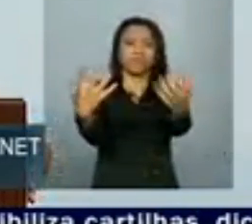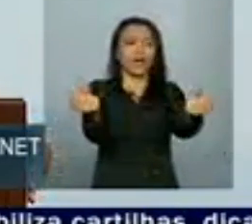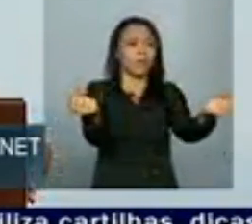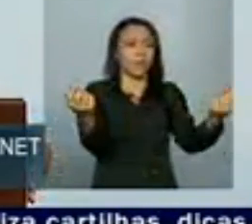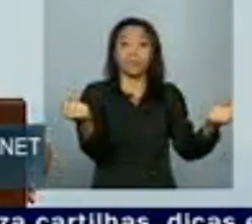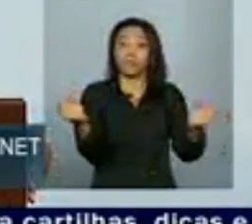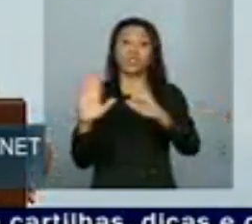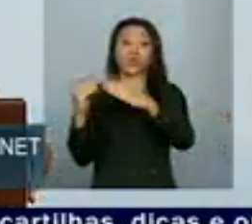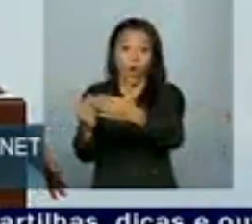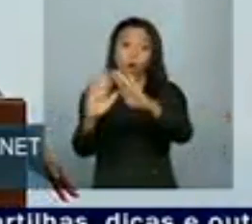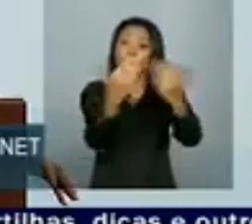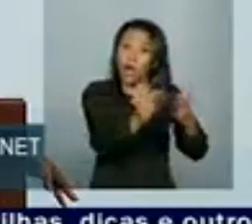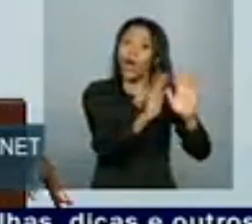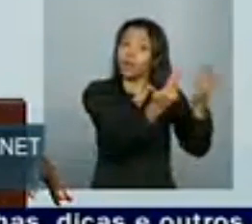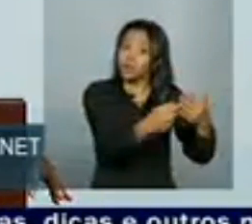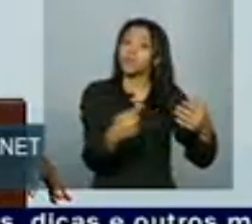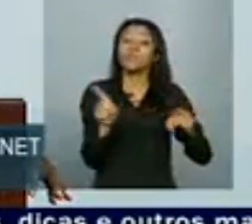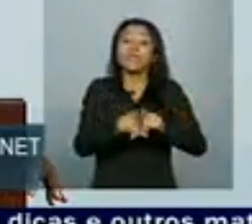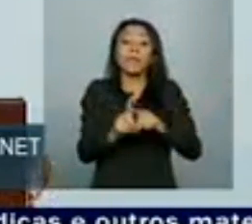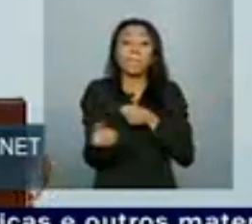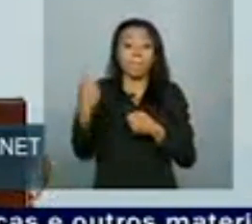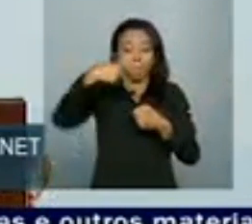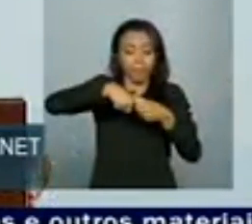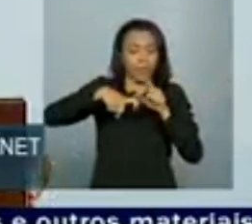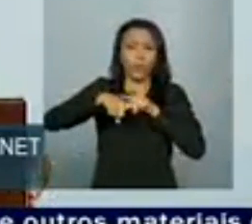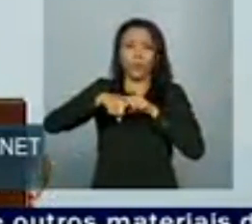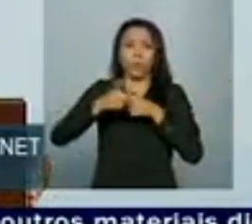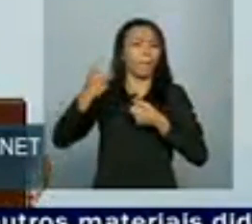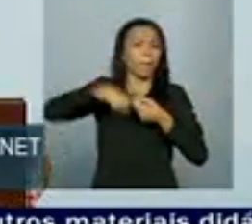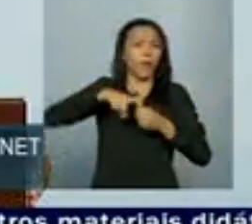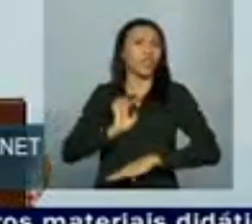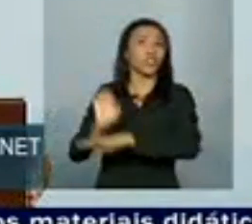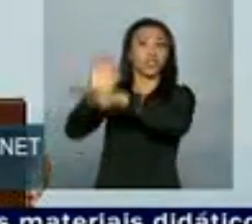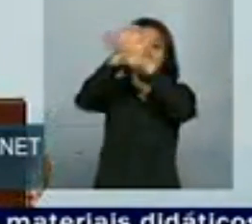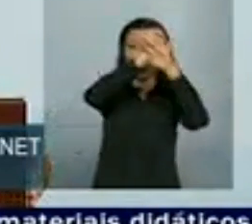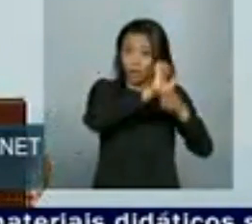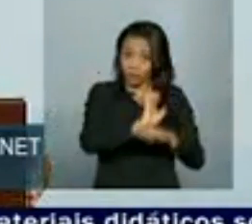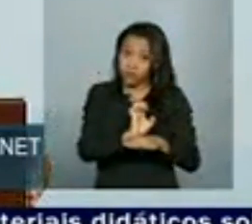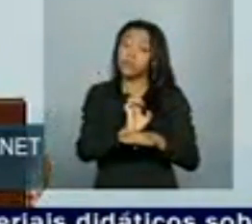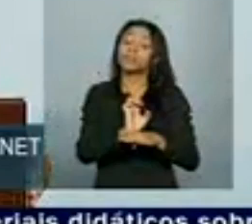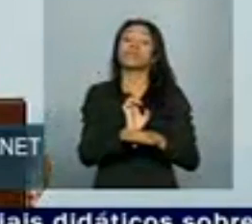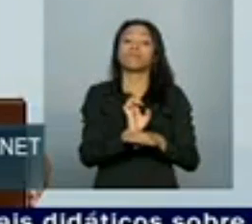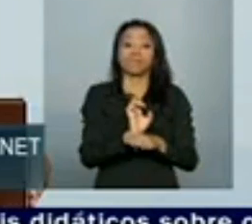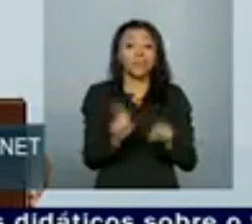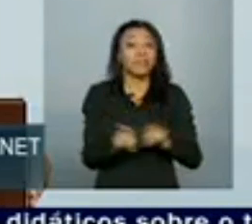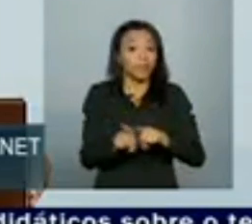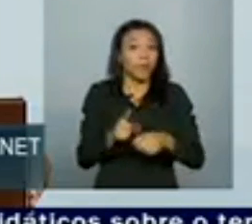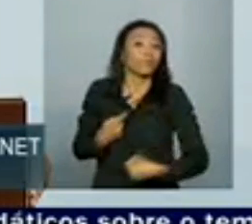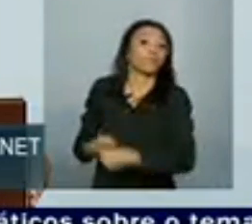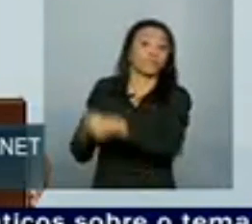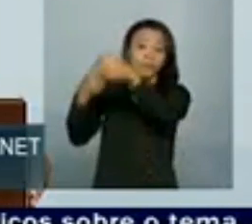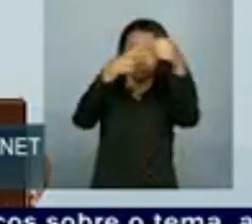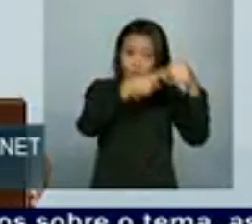fazendo uma parceria também federativa, envolvendo todos os governos estaduais e